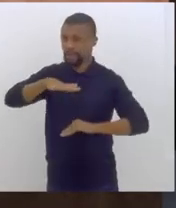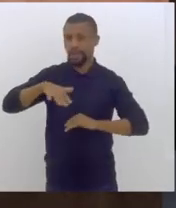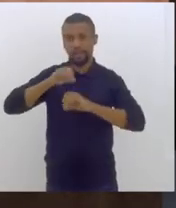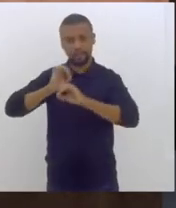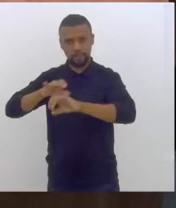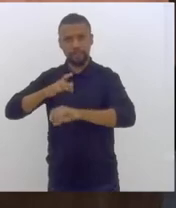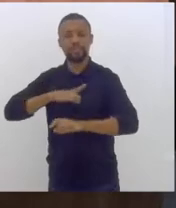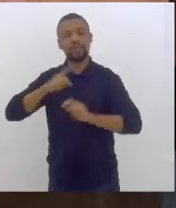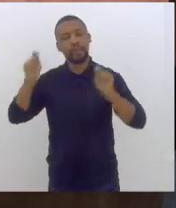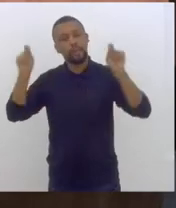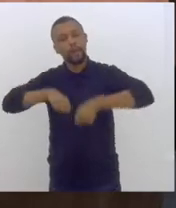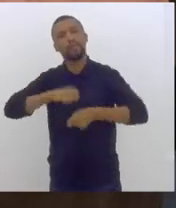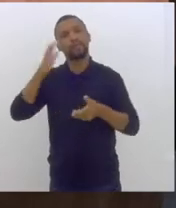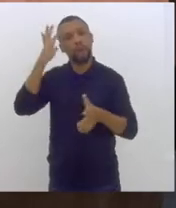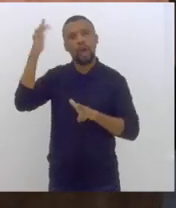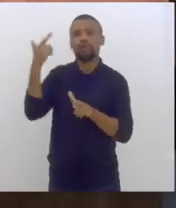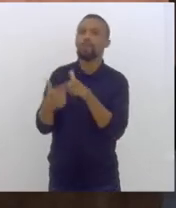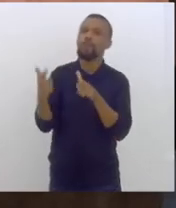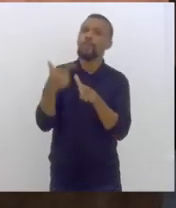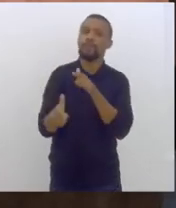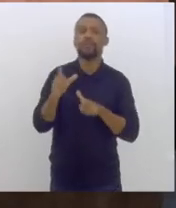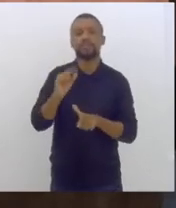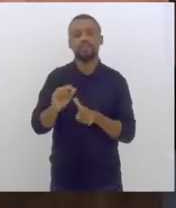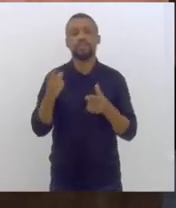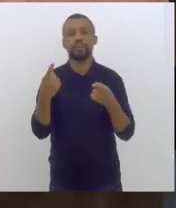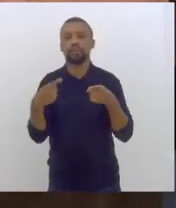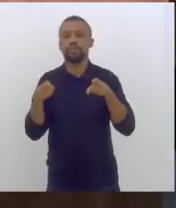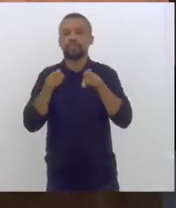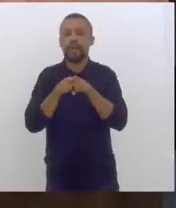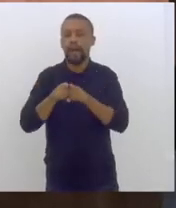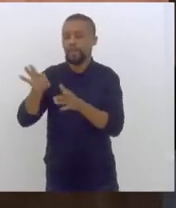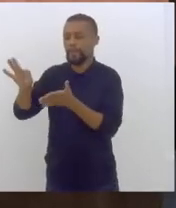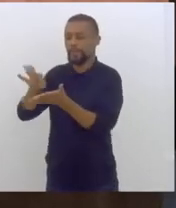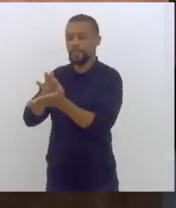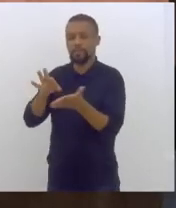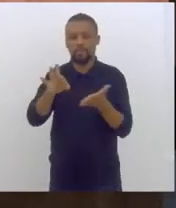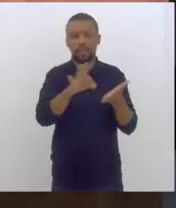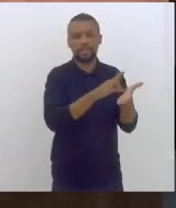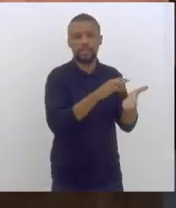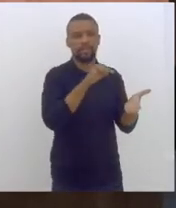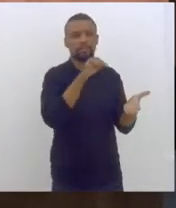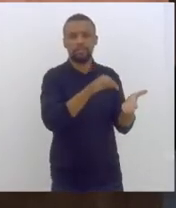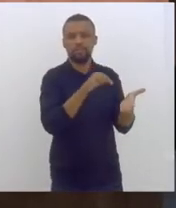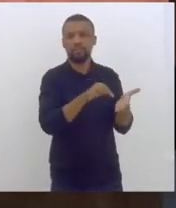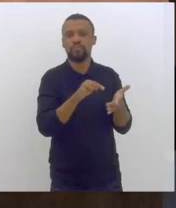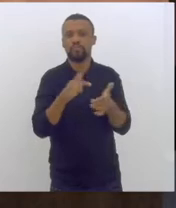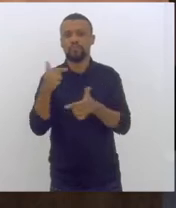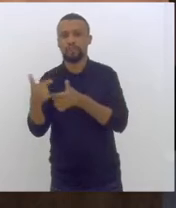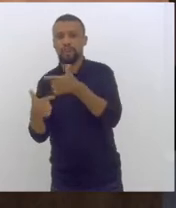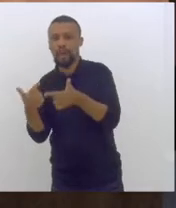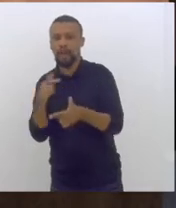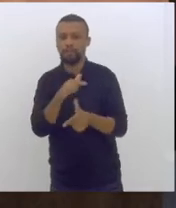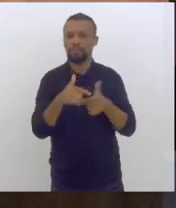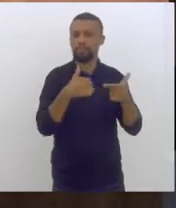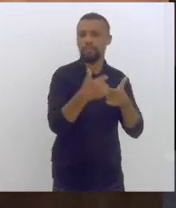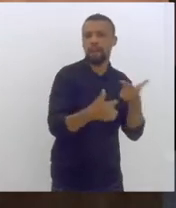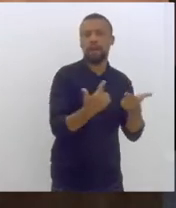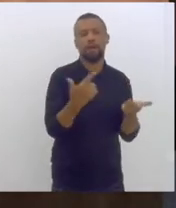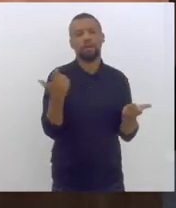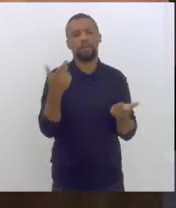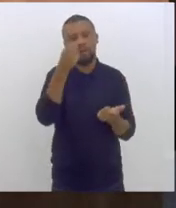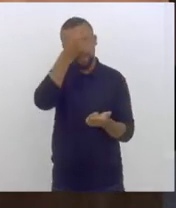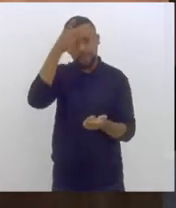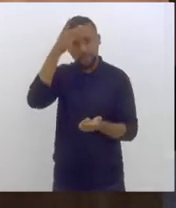sanar o problema do as matrículas mesmo assim de forma Covarde o prefeito Jorge Miranda com a